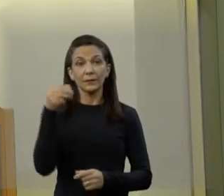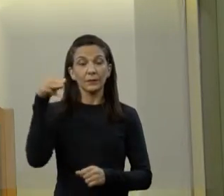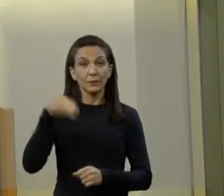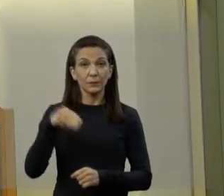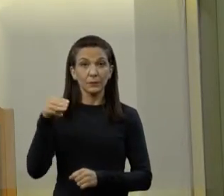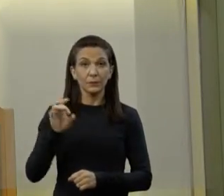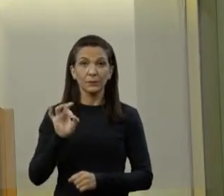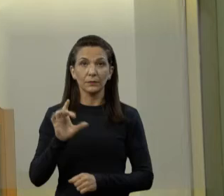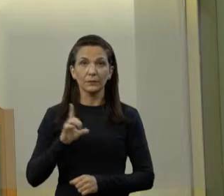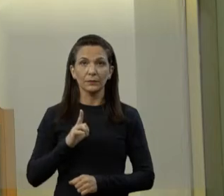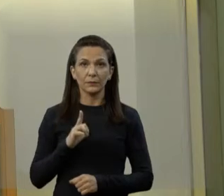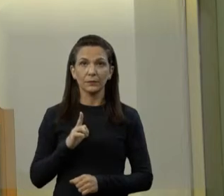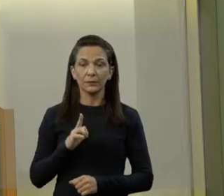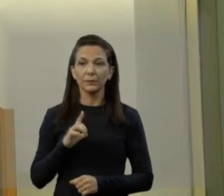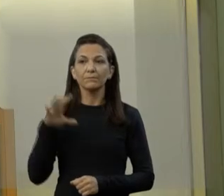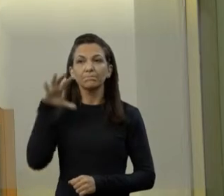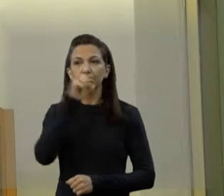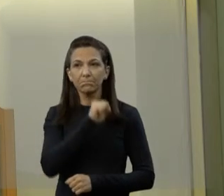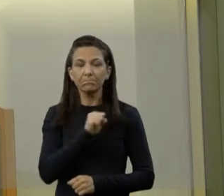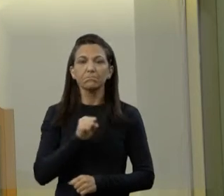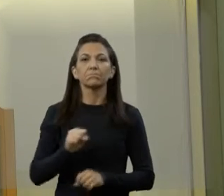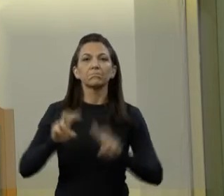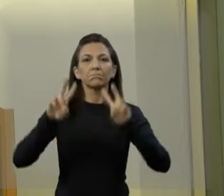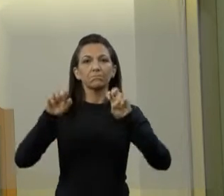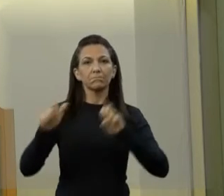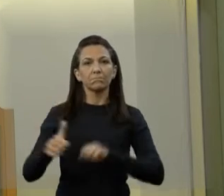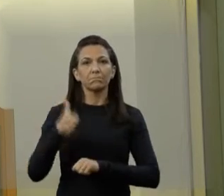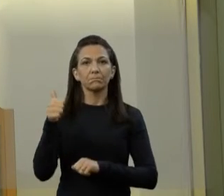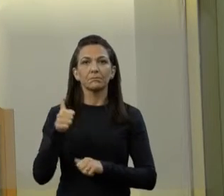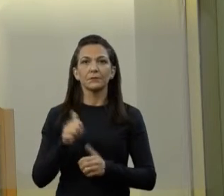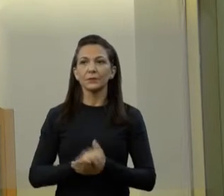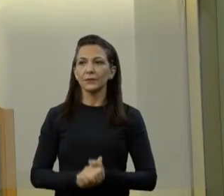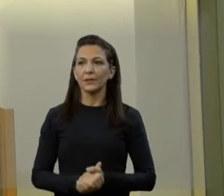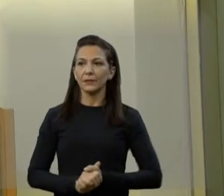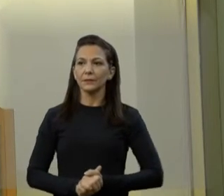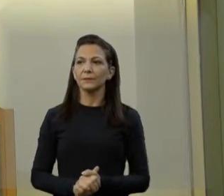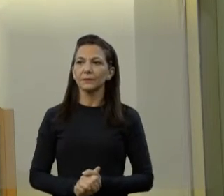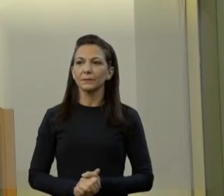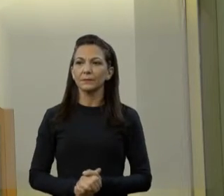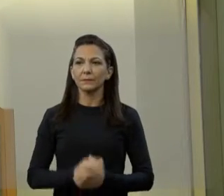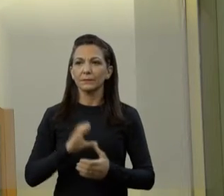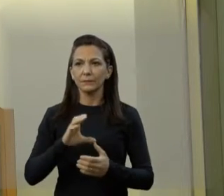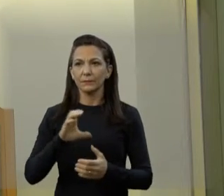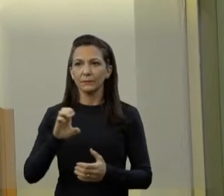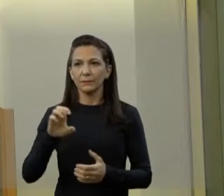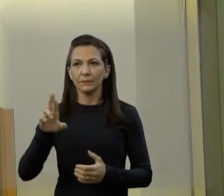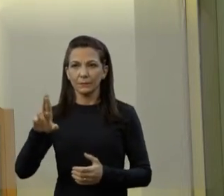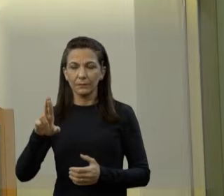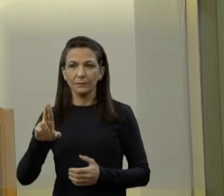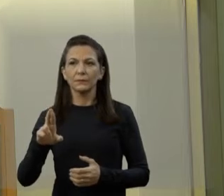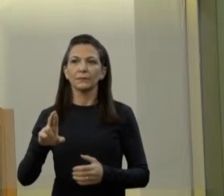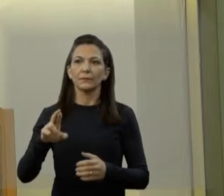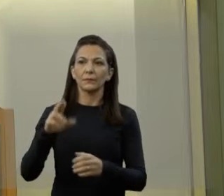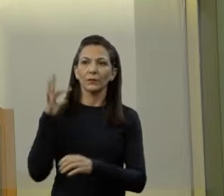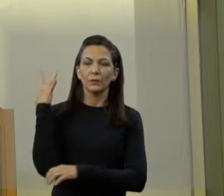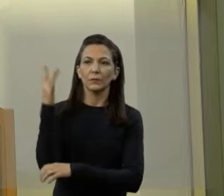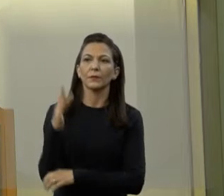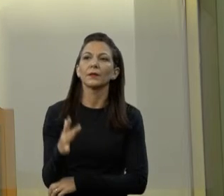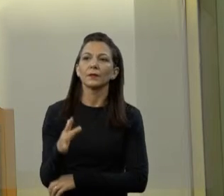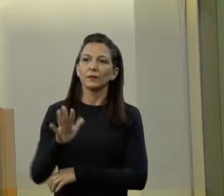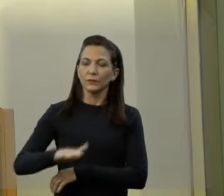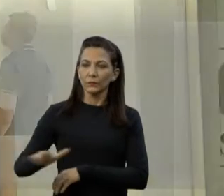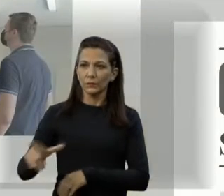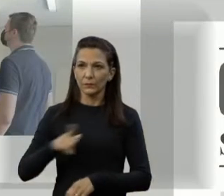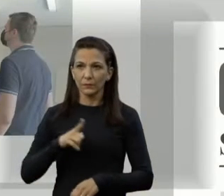então vamos rapidinho primeiro assunto pode pôr por favor é sobre o serve do parque infantil nós avisamos